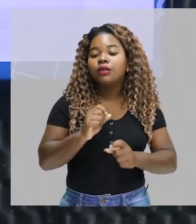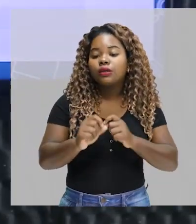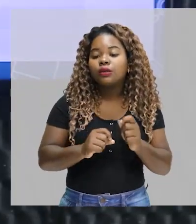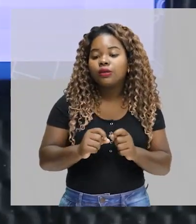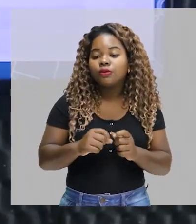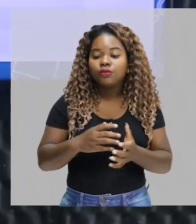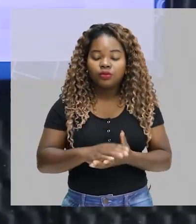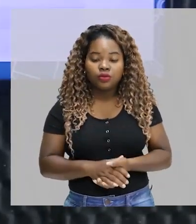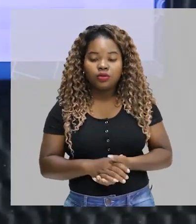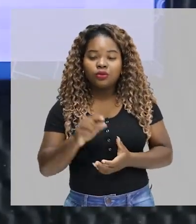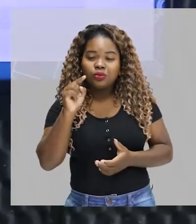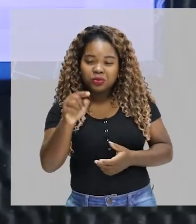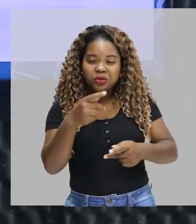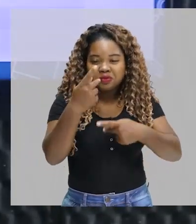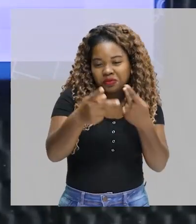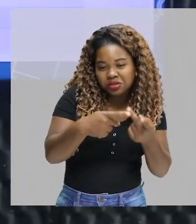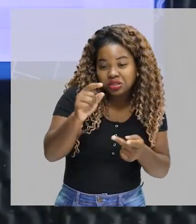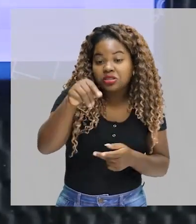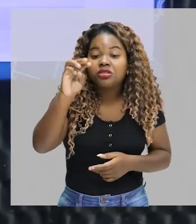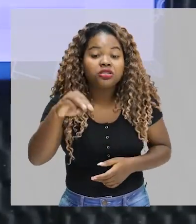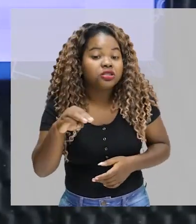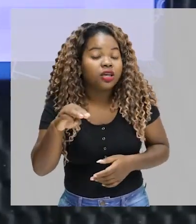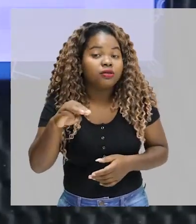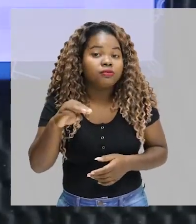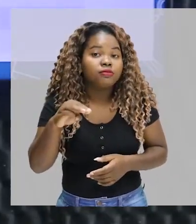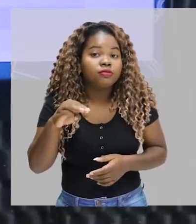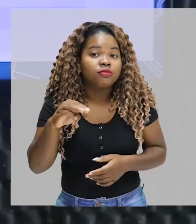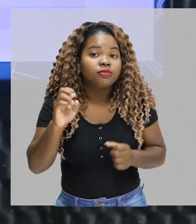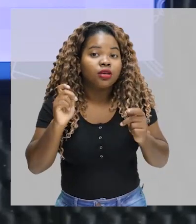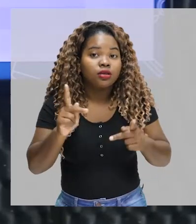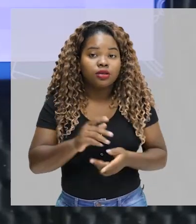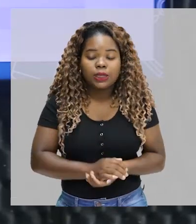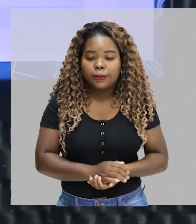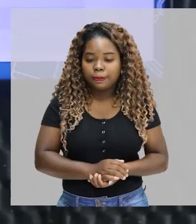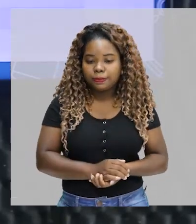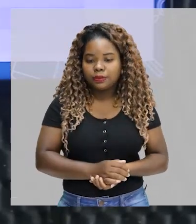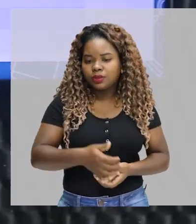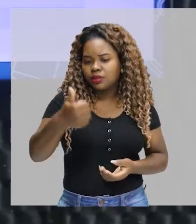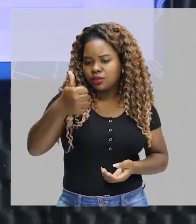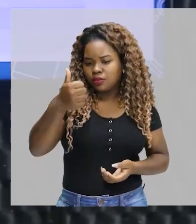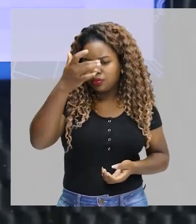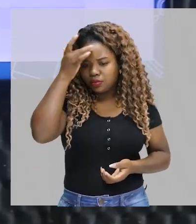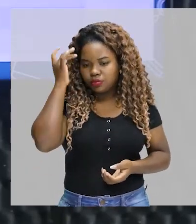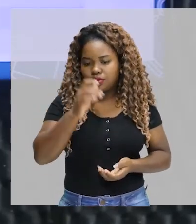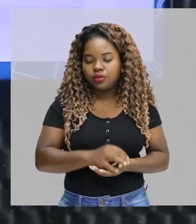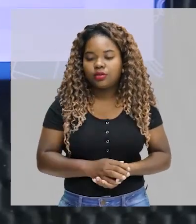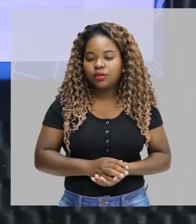mensagem, ou do que você fala, de quem você fala, tá bom? Então, primeira pessoa em